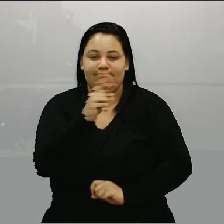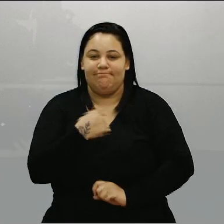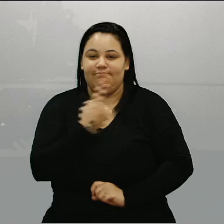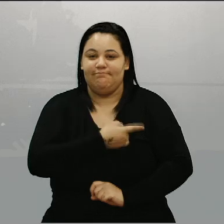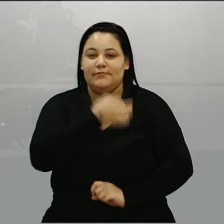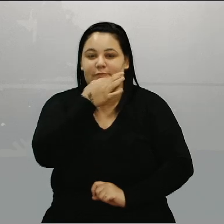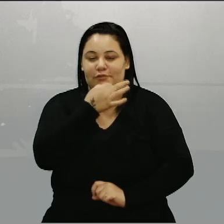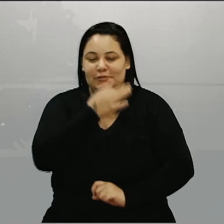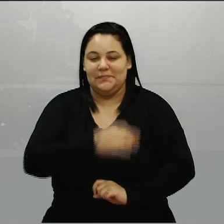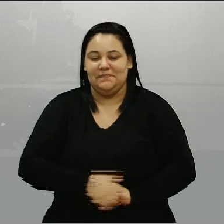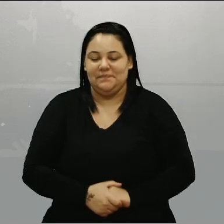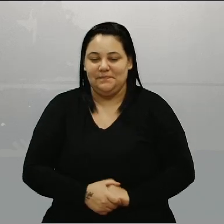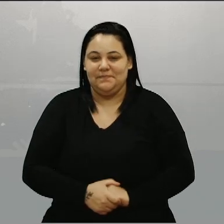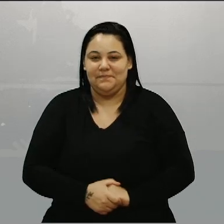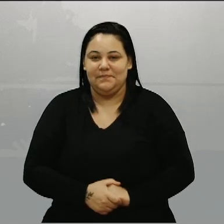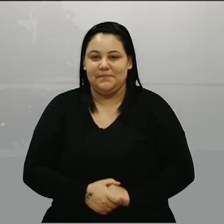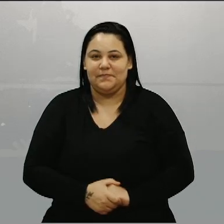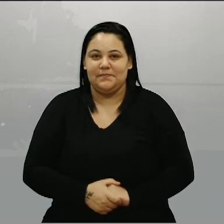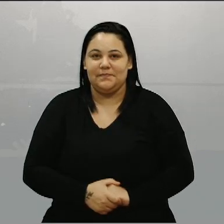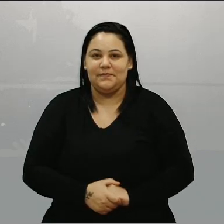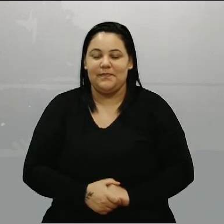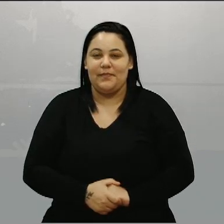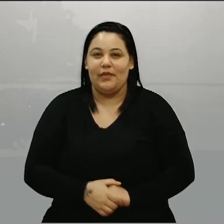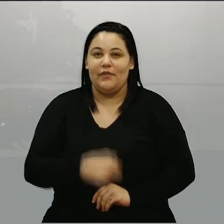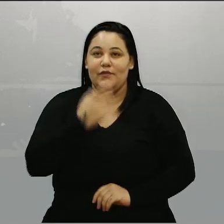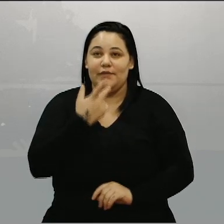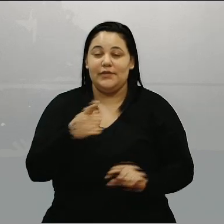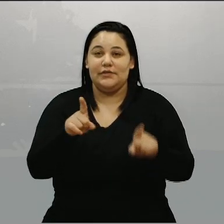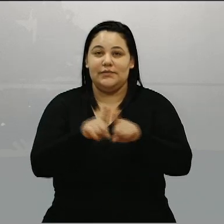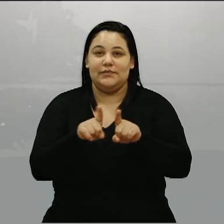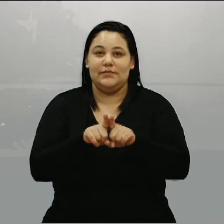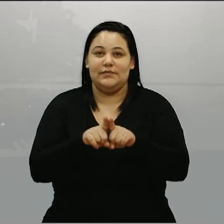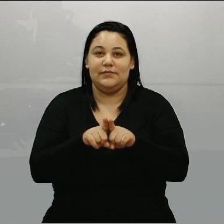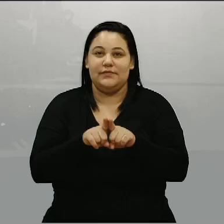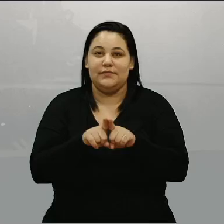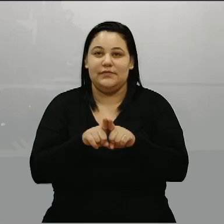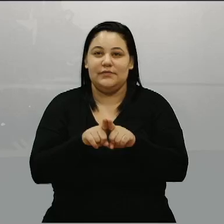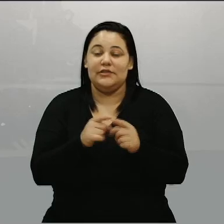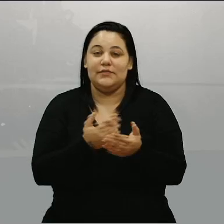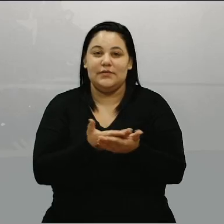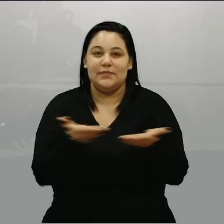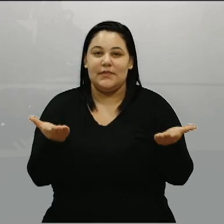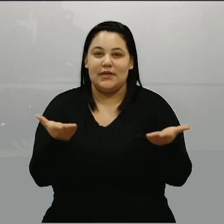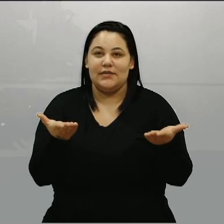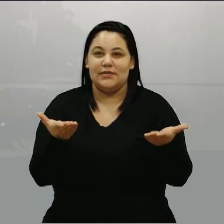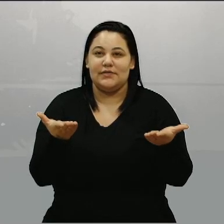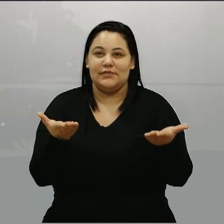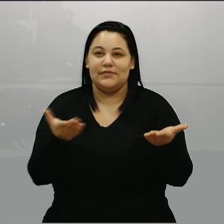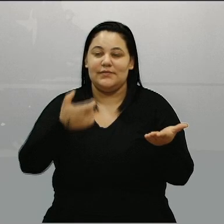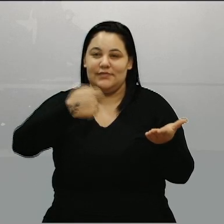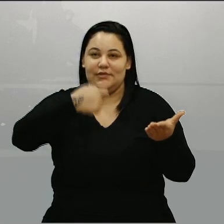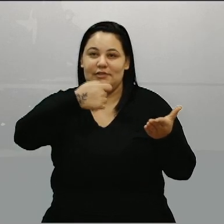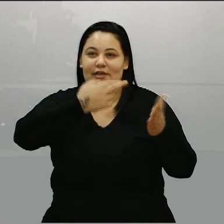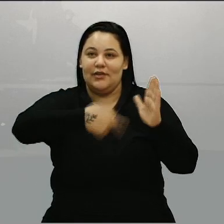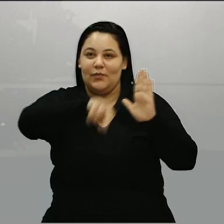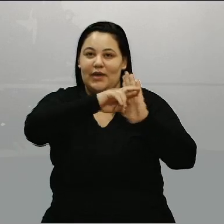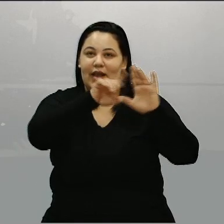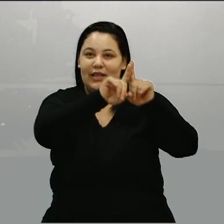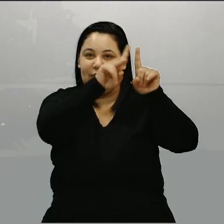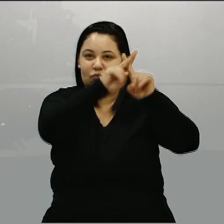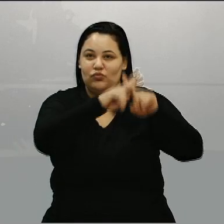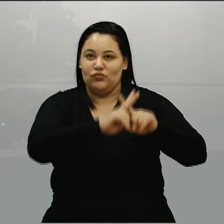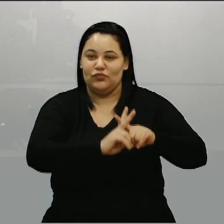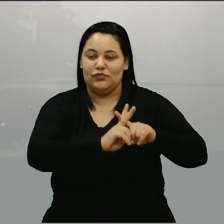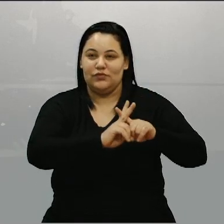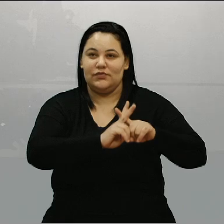município. Vou falar, esse é o espaço que deverá ser revitalizado e ser